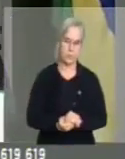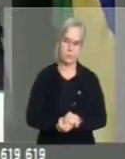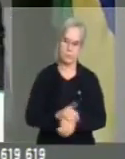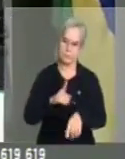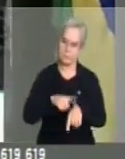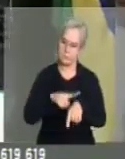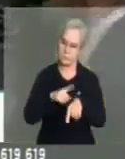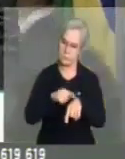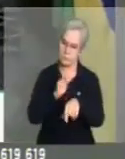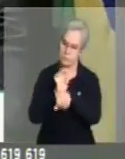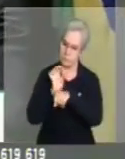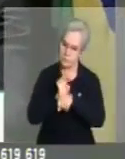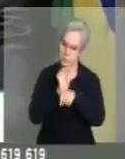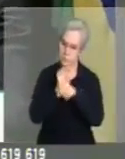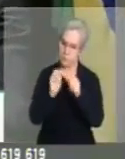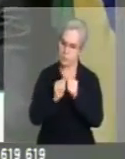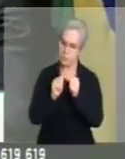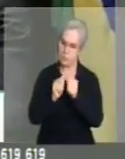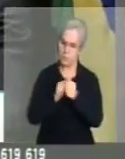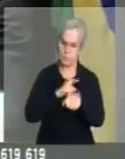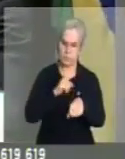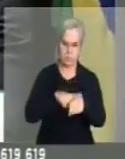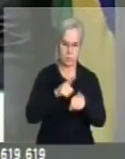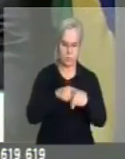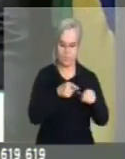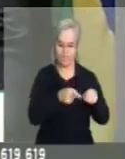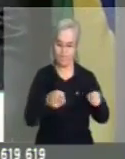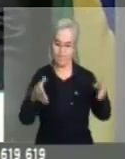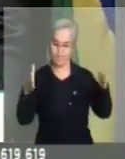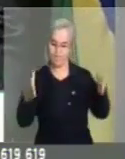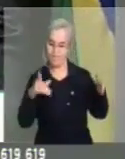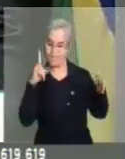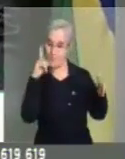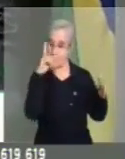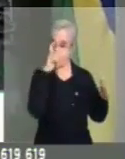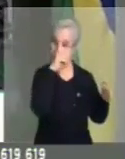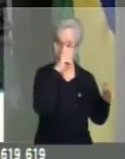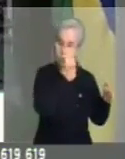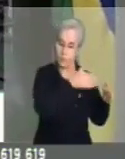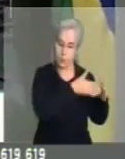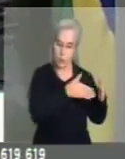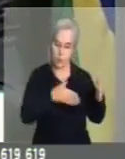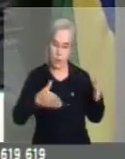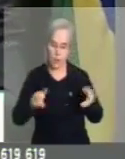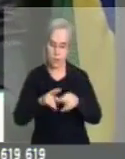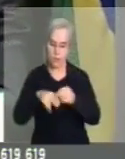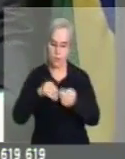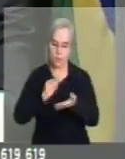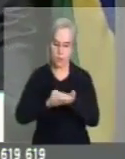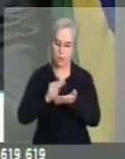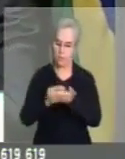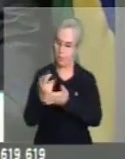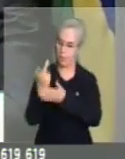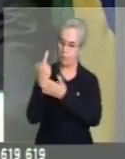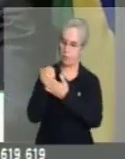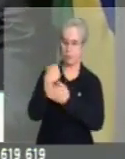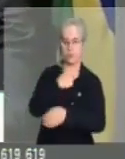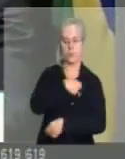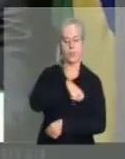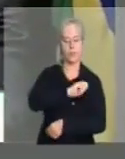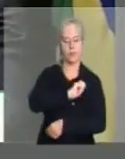entes federados passam por períodos de extrema dificuldade, justamente em razão da irresponsabilidade fiscal